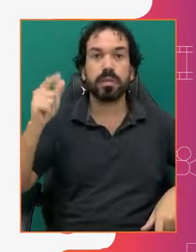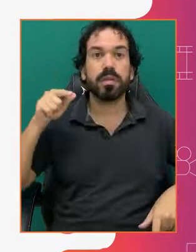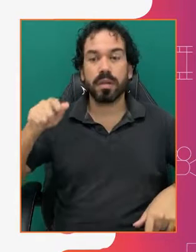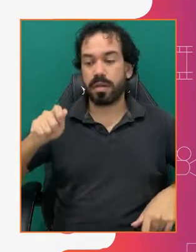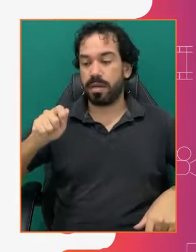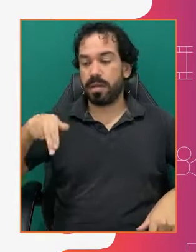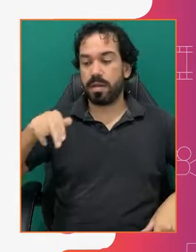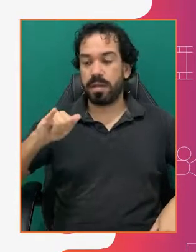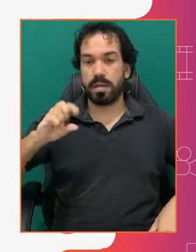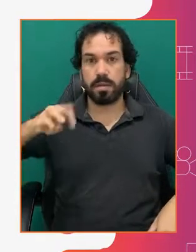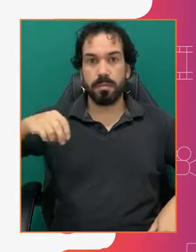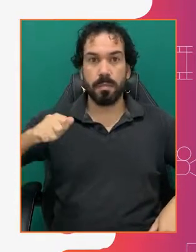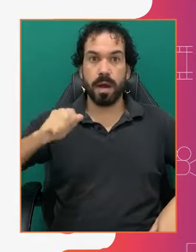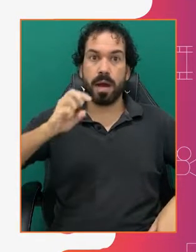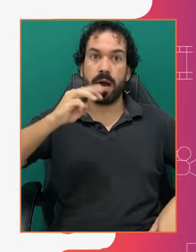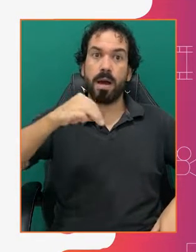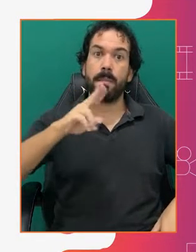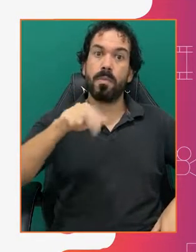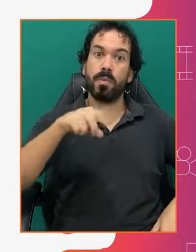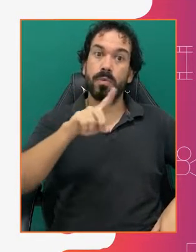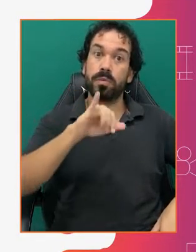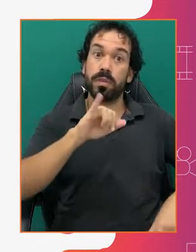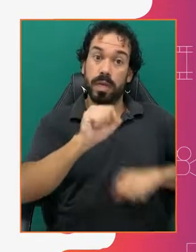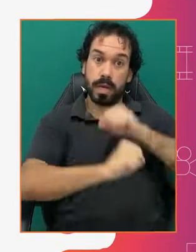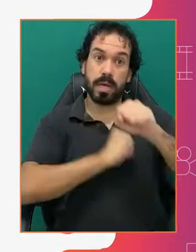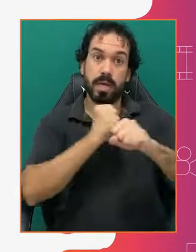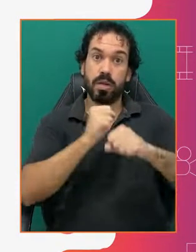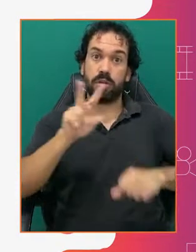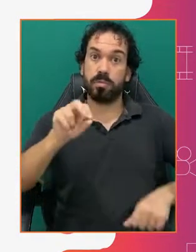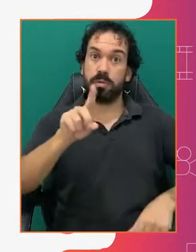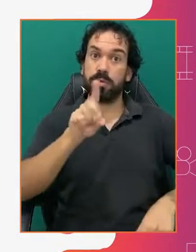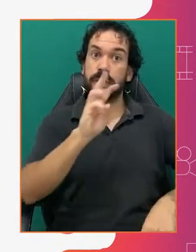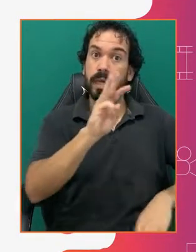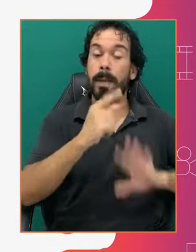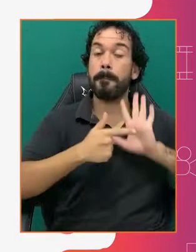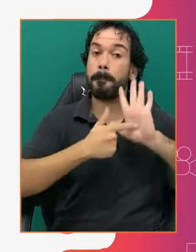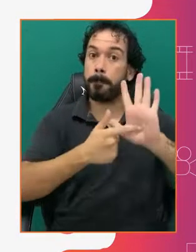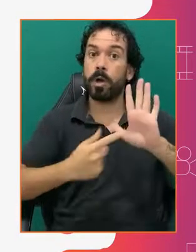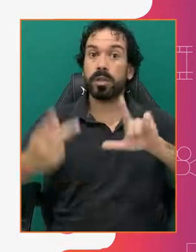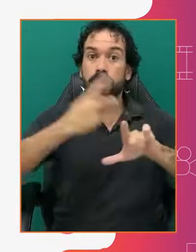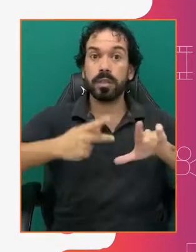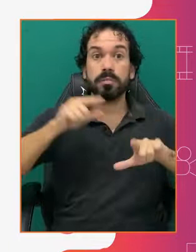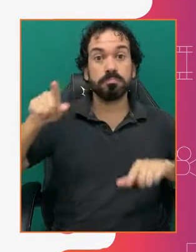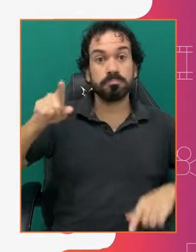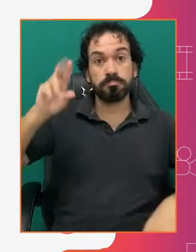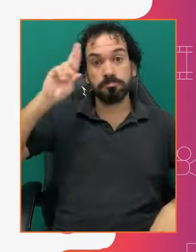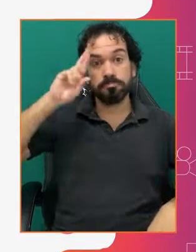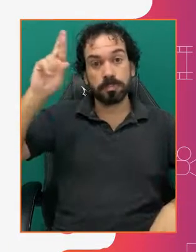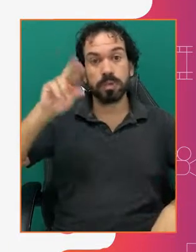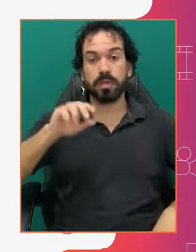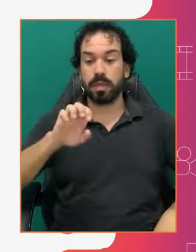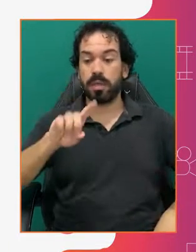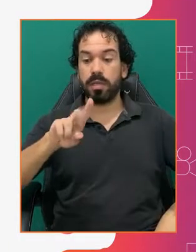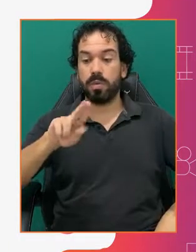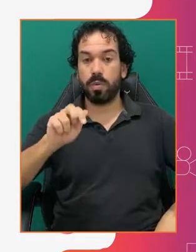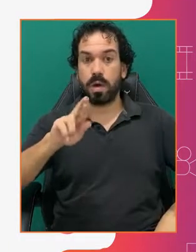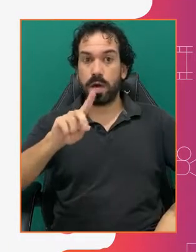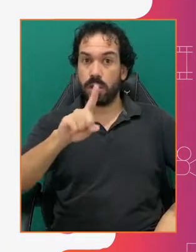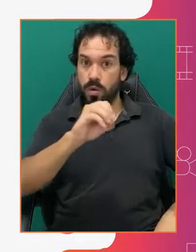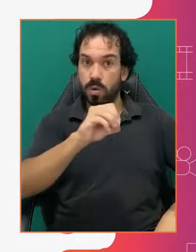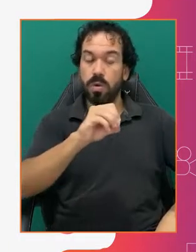no Animamundi de 2013 foi exibido uma animação do diretor Eduardo